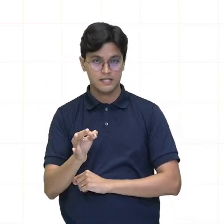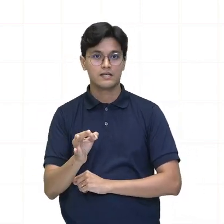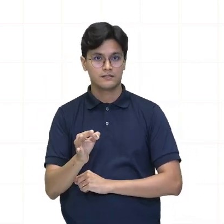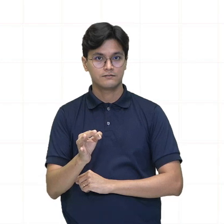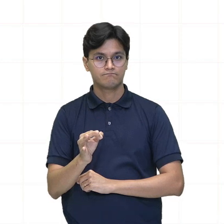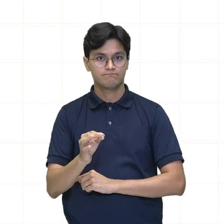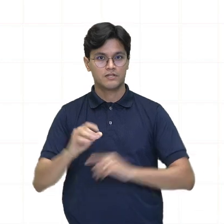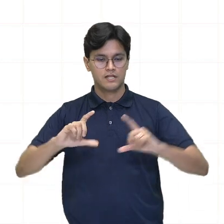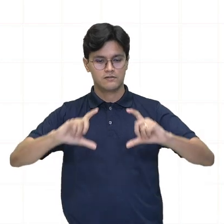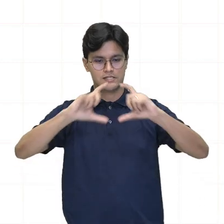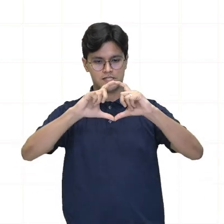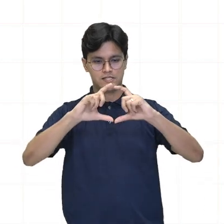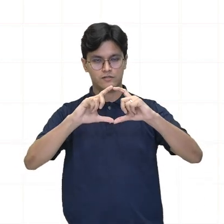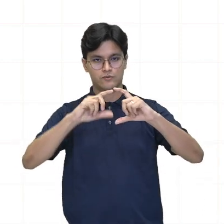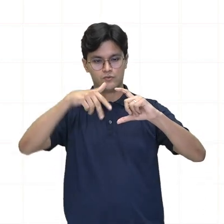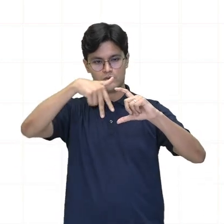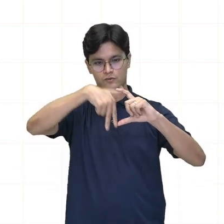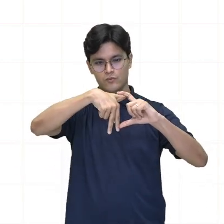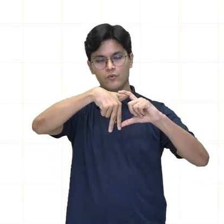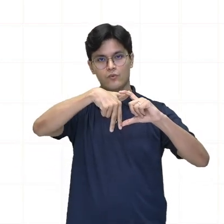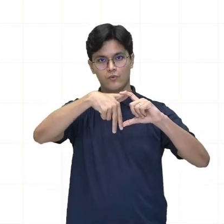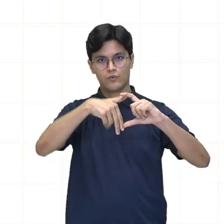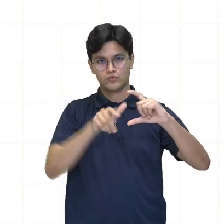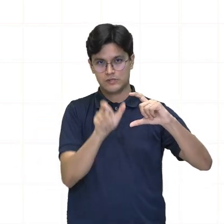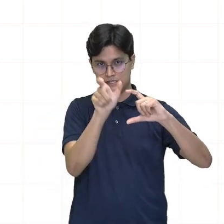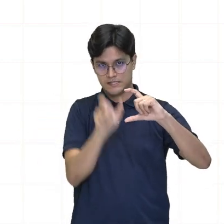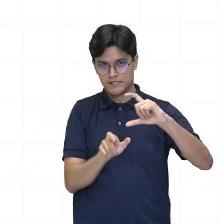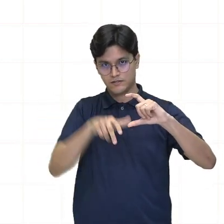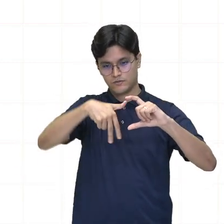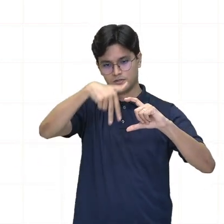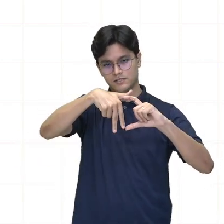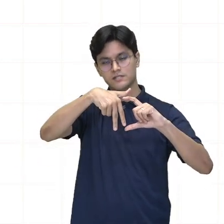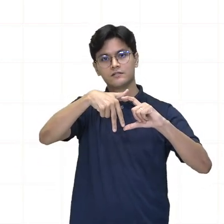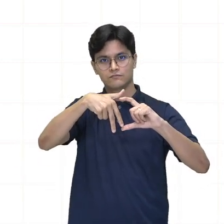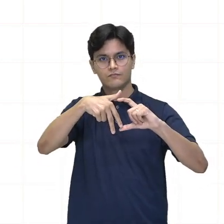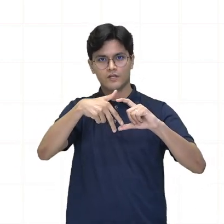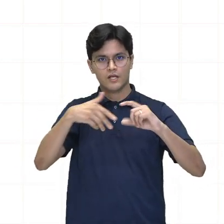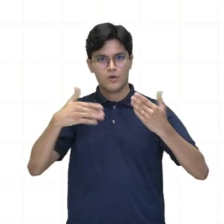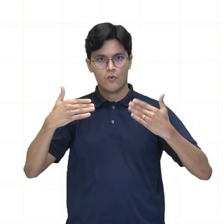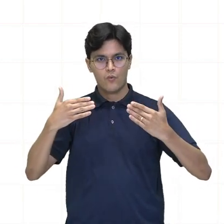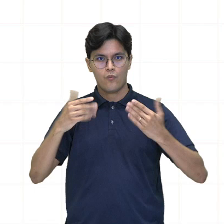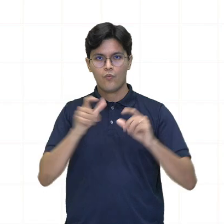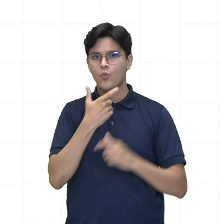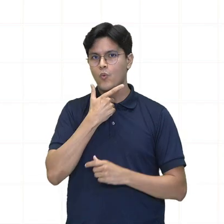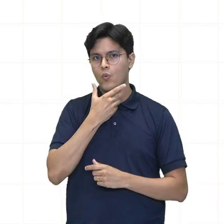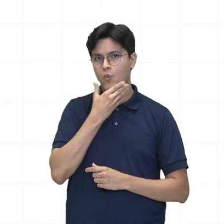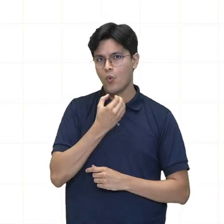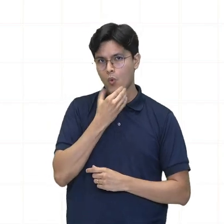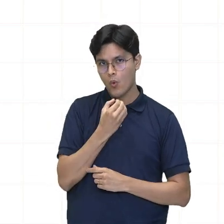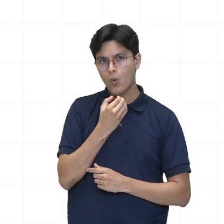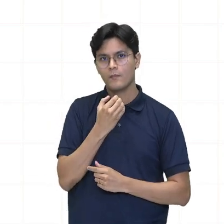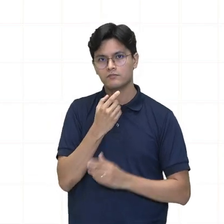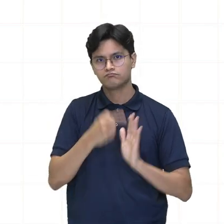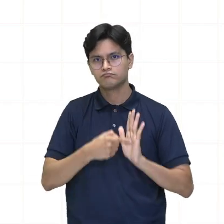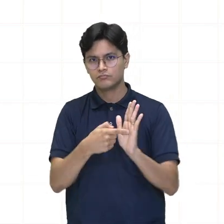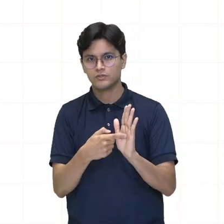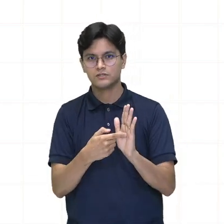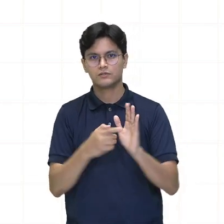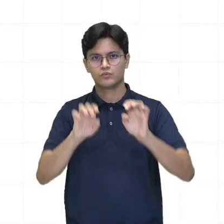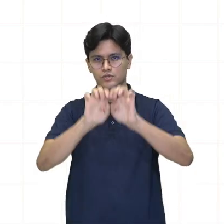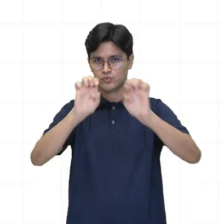homem desenhado, mostrando toda a sua anatomia. Então, olhem só, quando a gente fala de